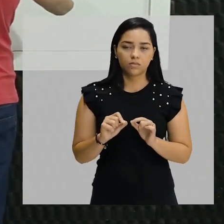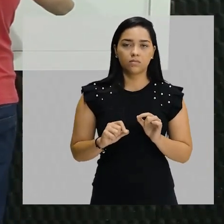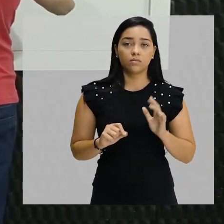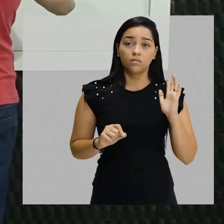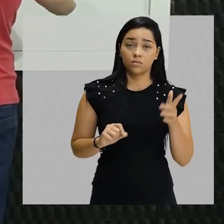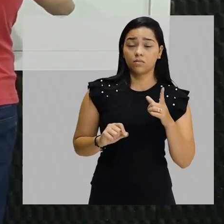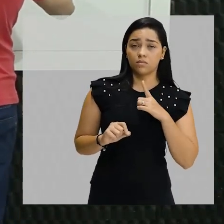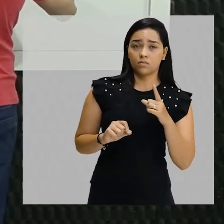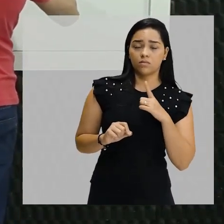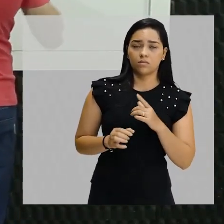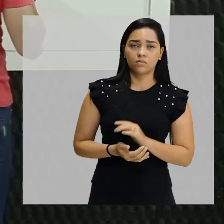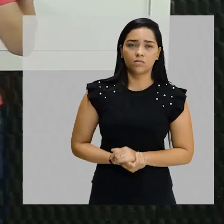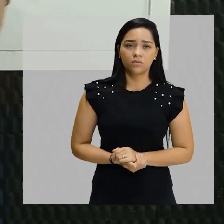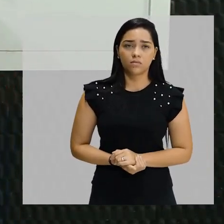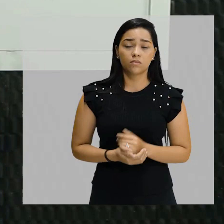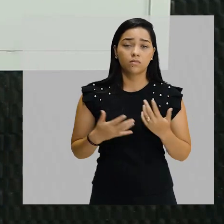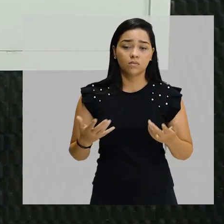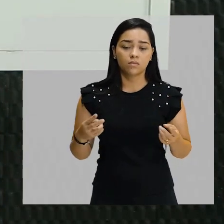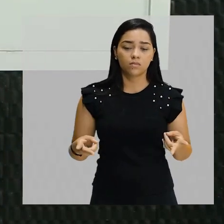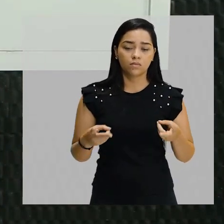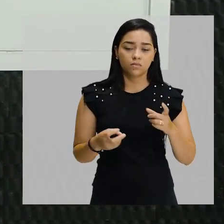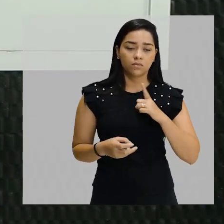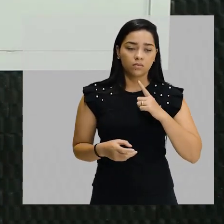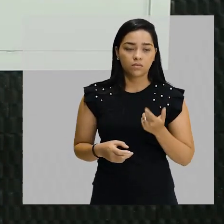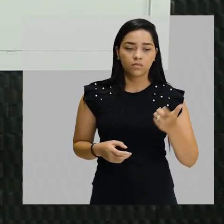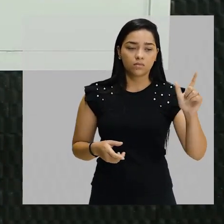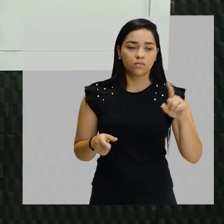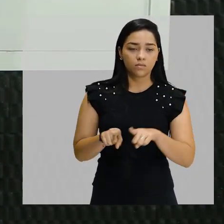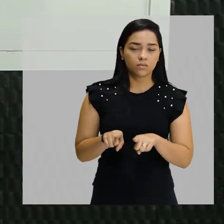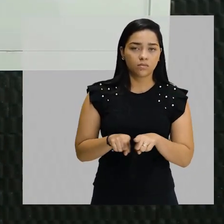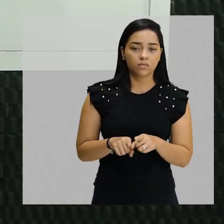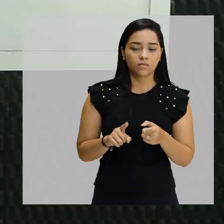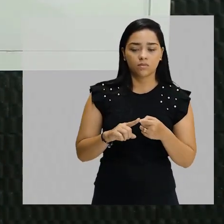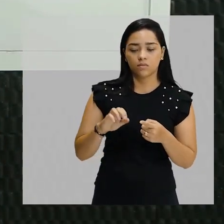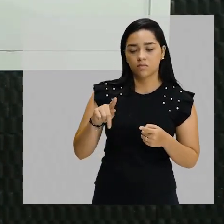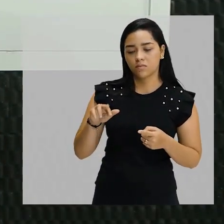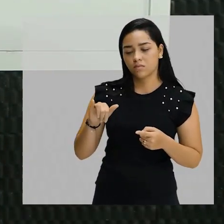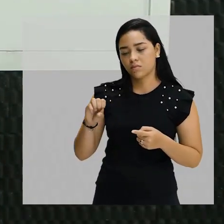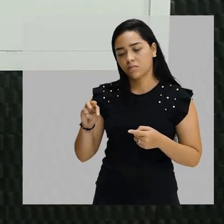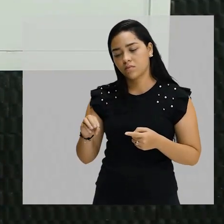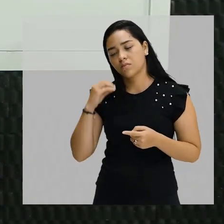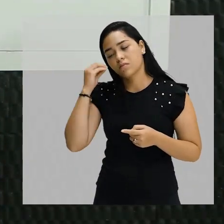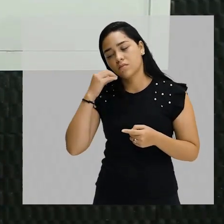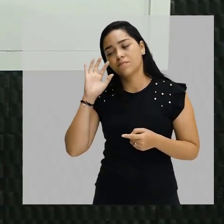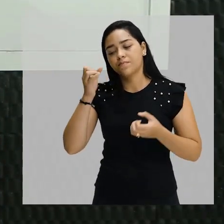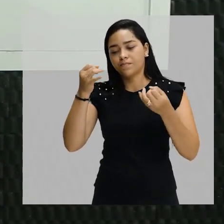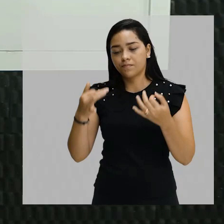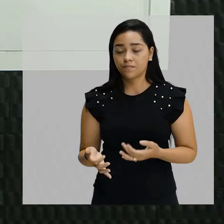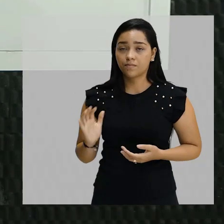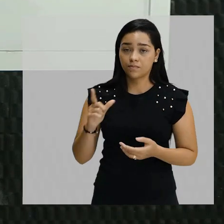que ele considera Ok Então veja só existem outras propostas você vai ver que tem o empirismo empirismo Eu já falei dele aqui para vocês